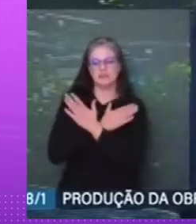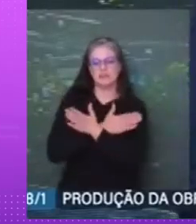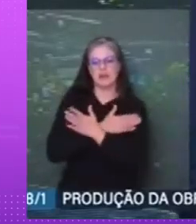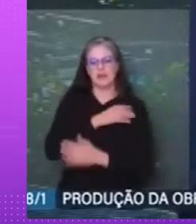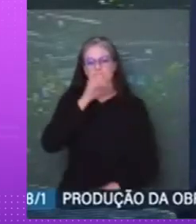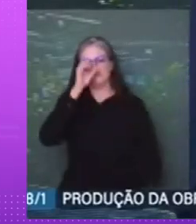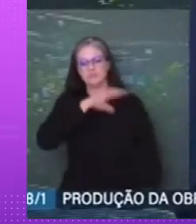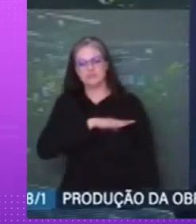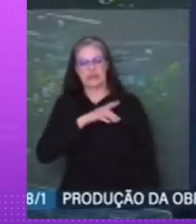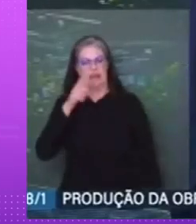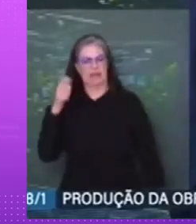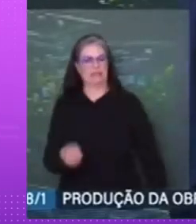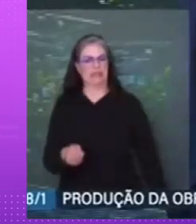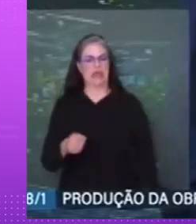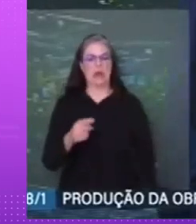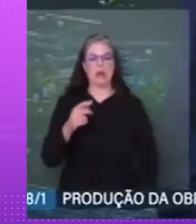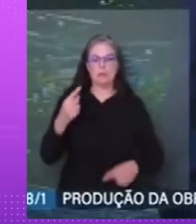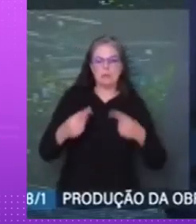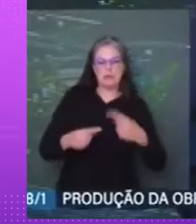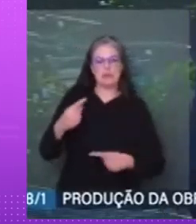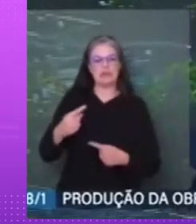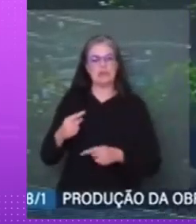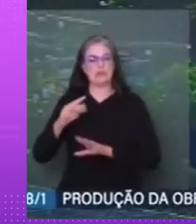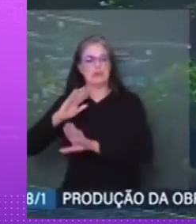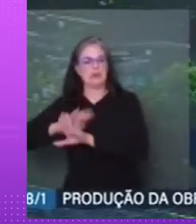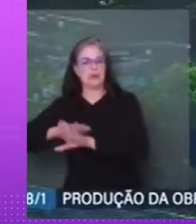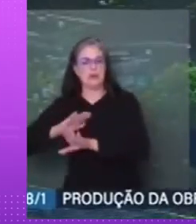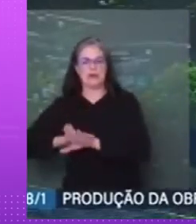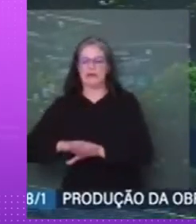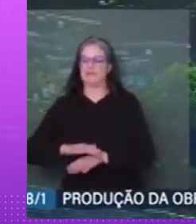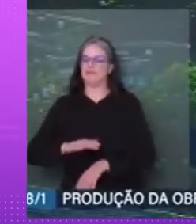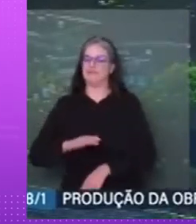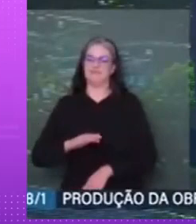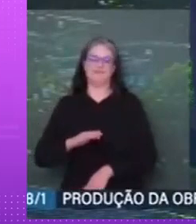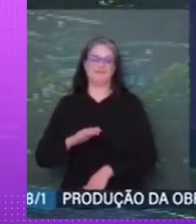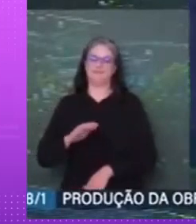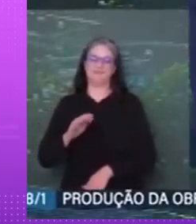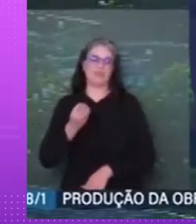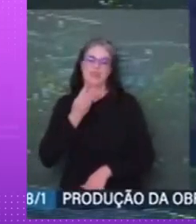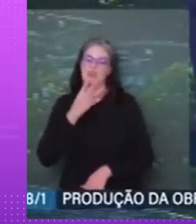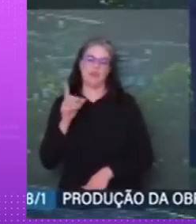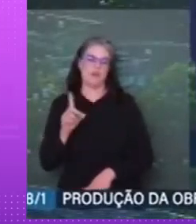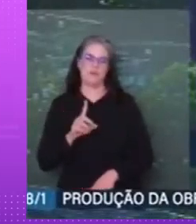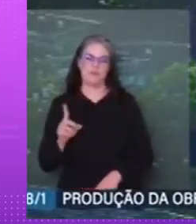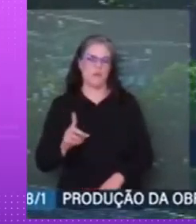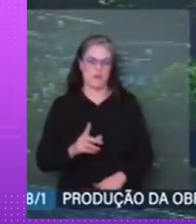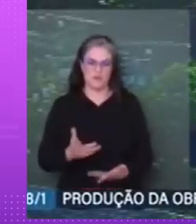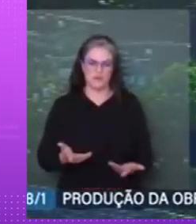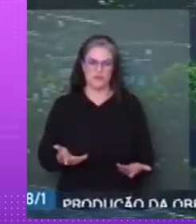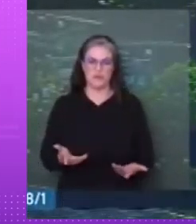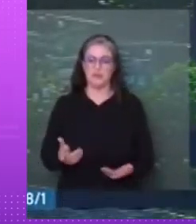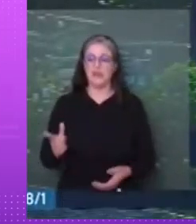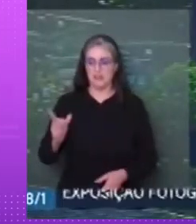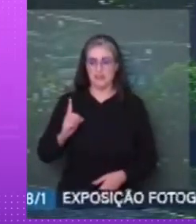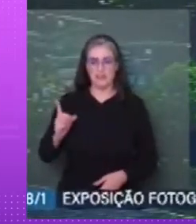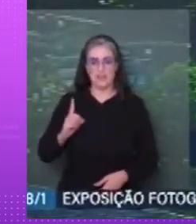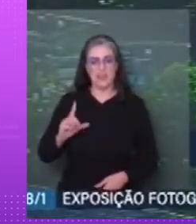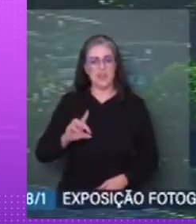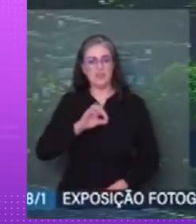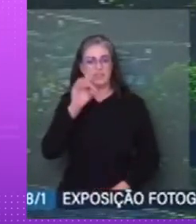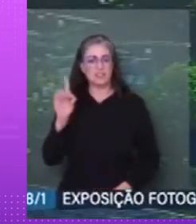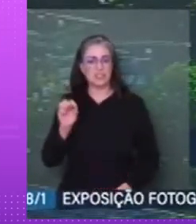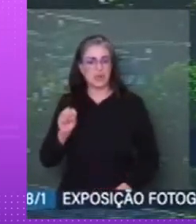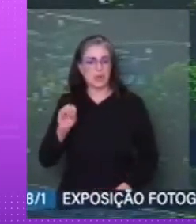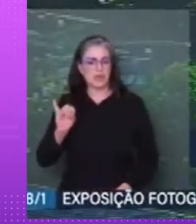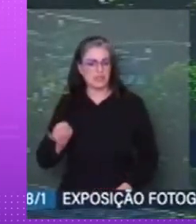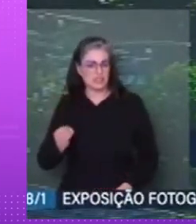de que lado esteja. É a polarização, infelizmente, que a gente vê em mais um capítulo aí da nossa história, né? E às vezes é preciso estar um pouquinho